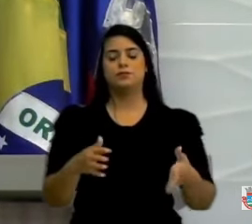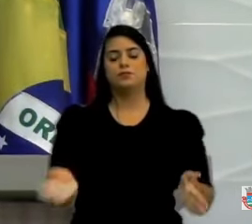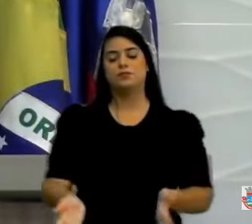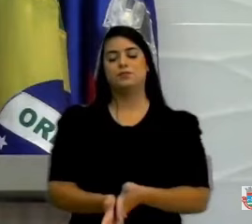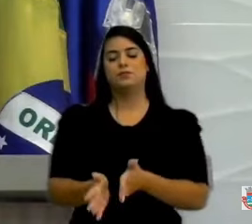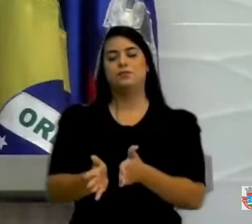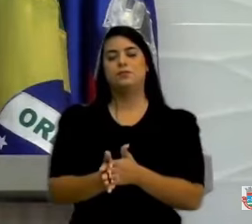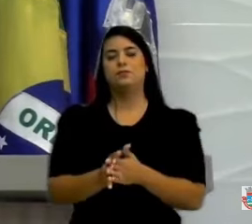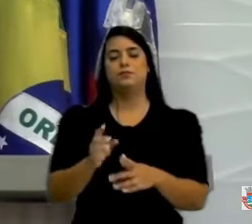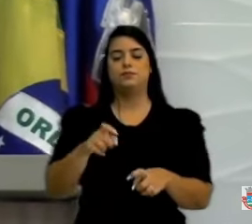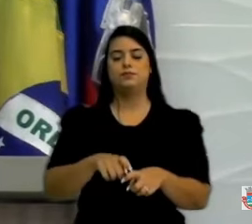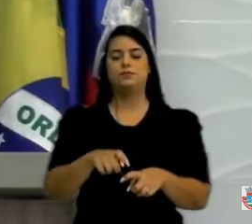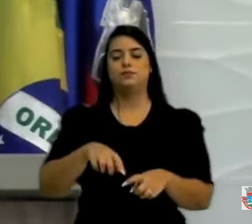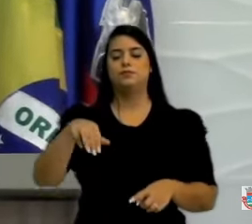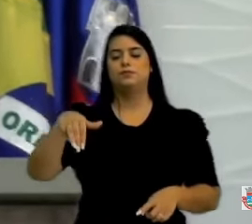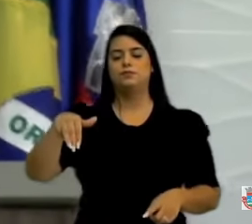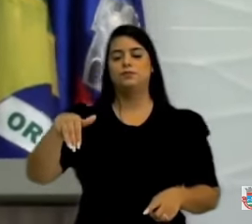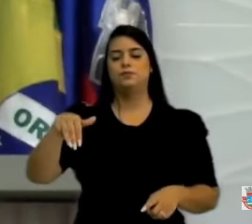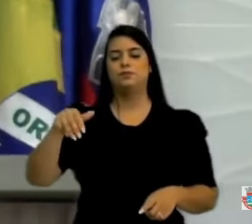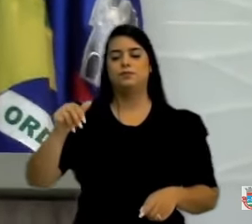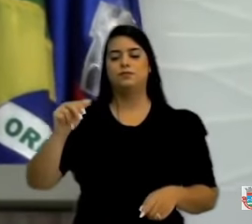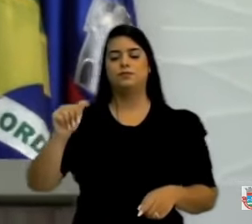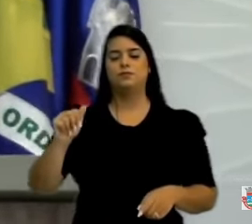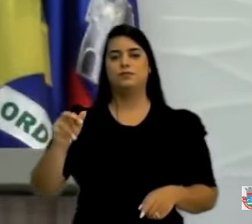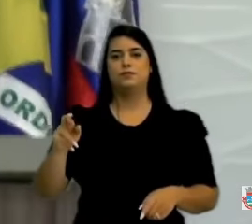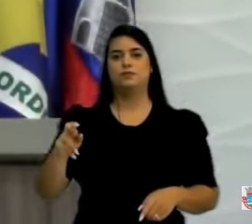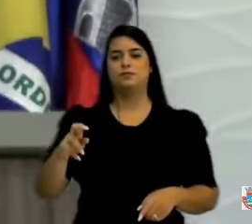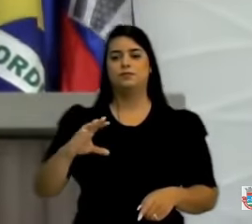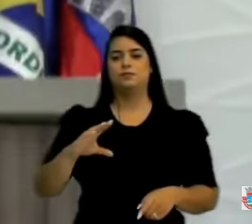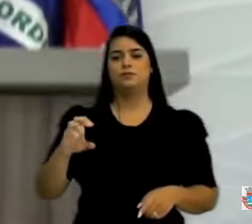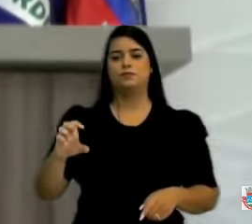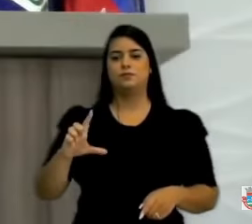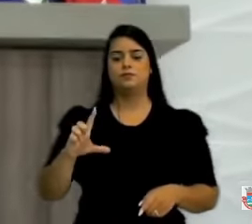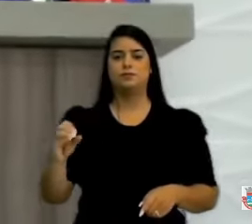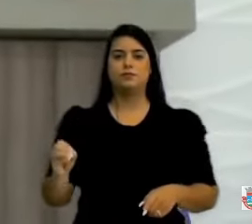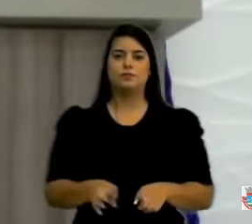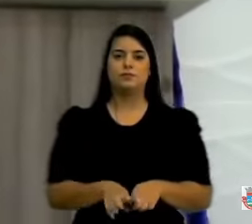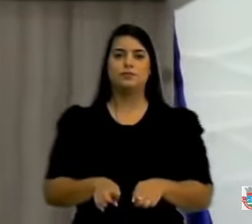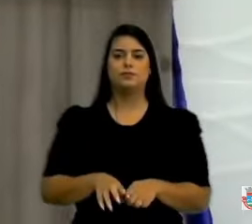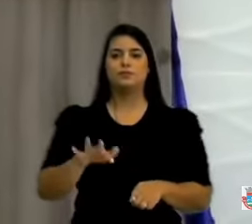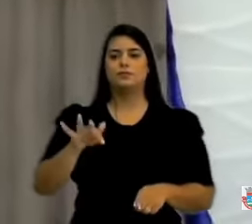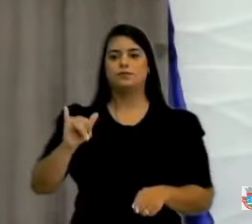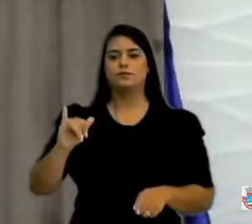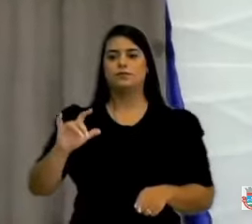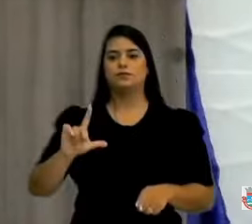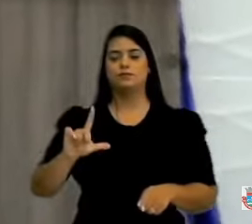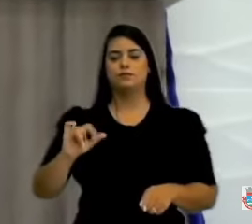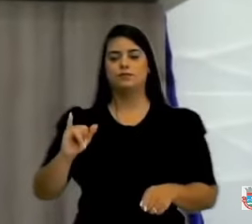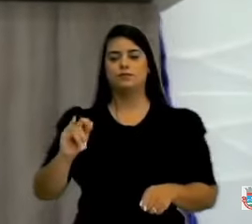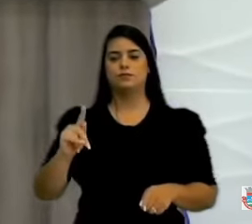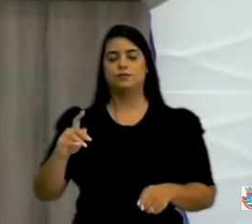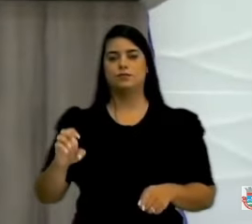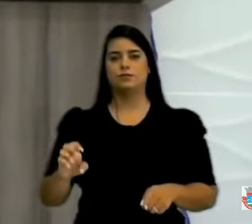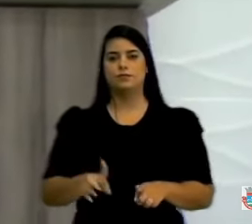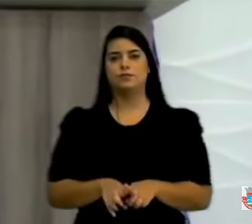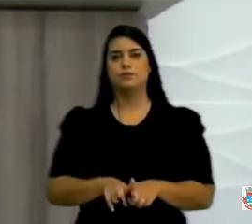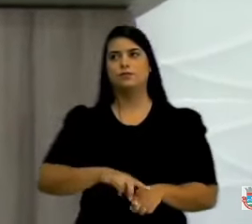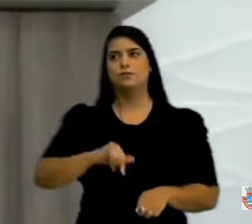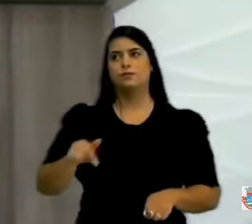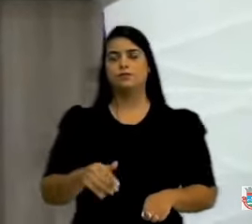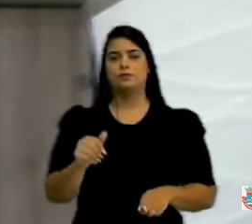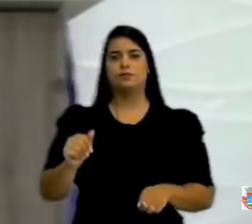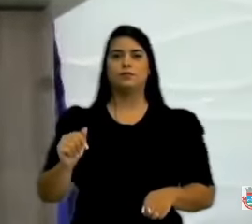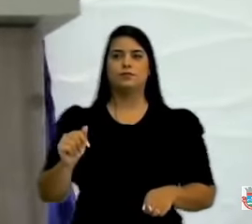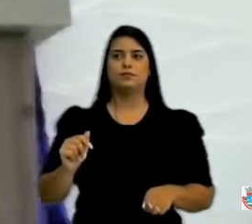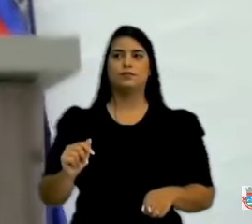parabenizando o doutor Marcelo, grande médico aqui do nosso hospital, Felipe do Raul X, Jaqueline, que trabalha aqui na